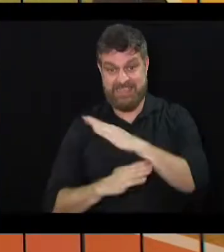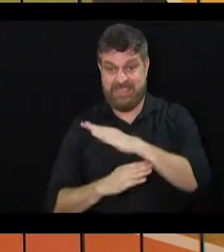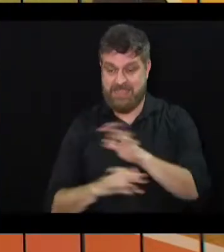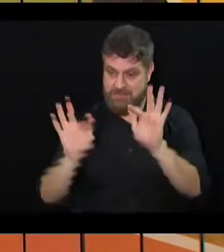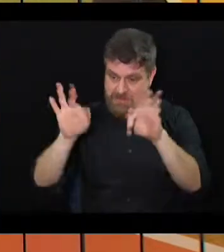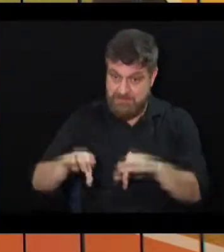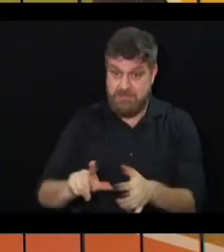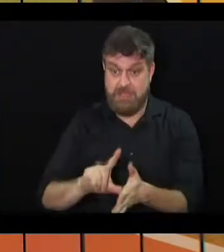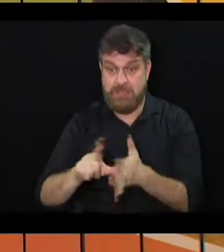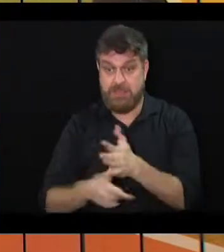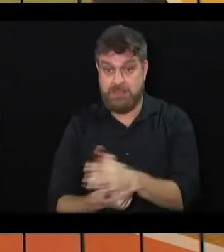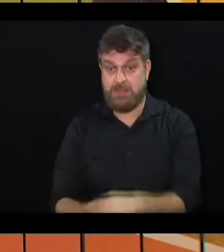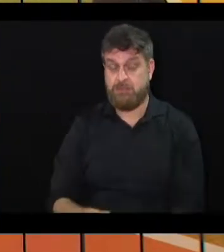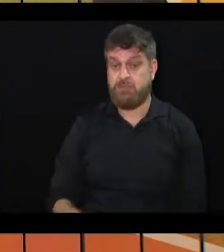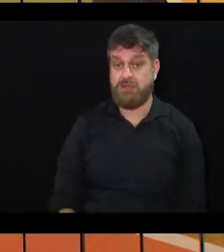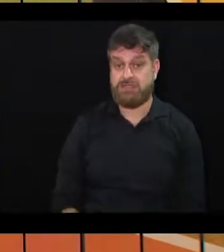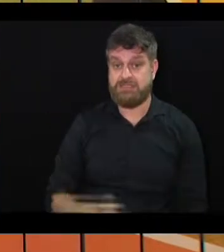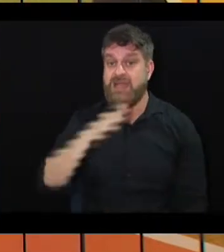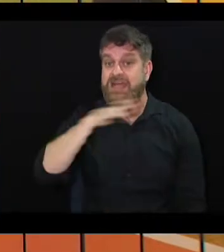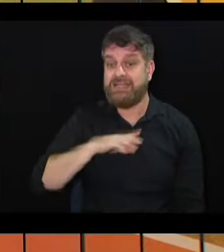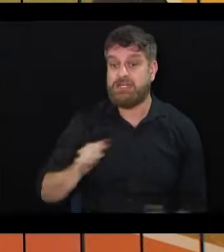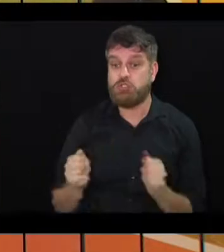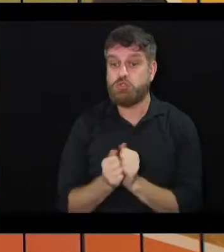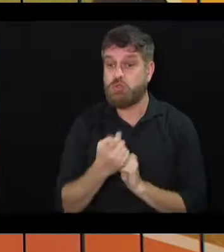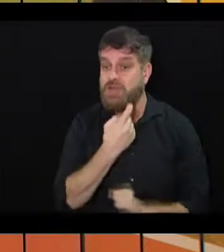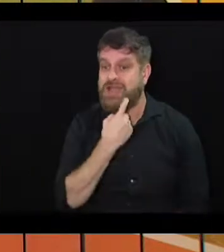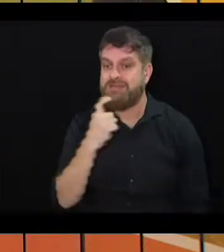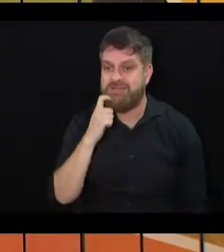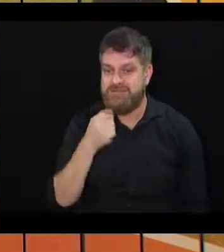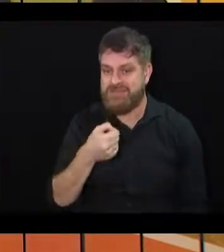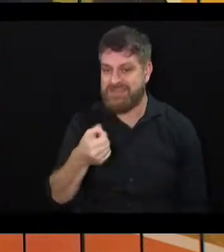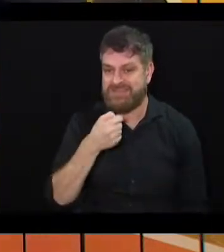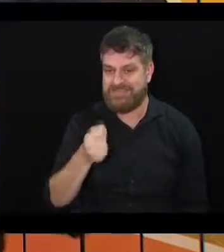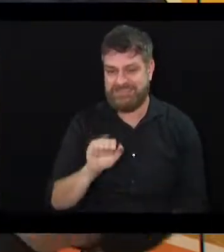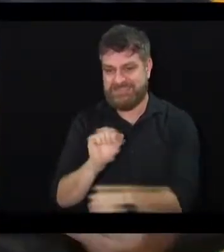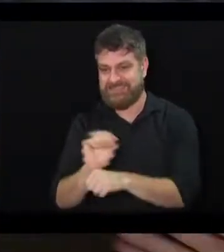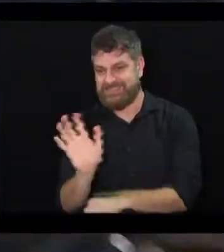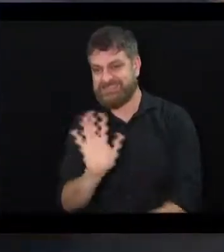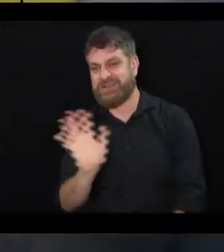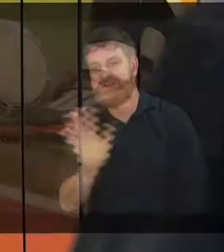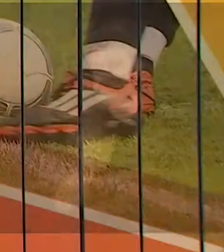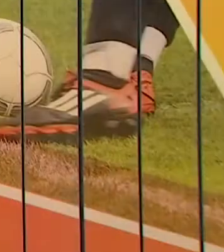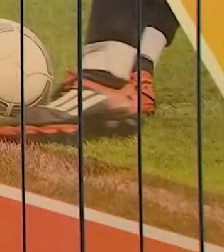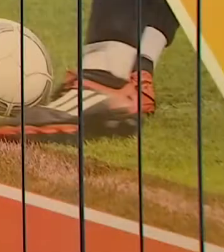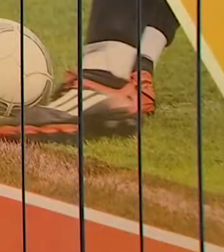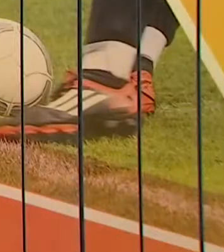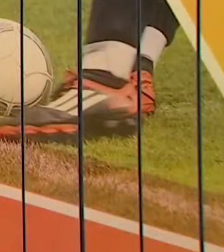A segunda edição é com a jornalista Viviane Novaes. Até mais, tchau, tchau.